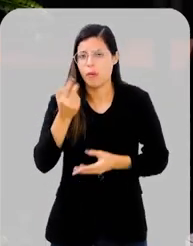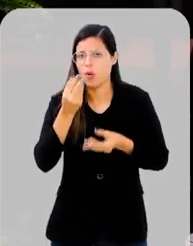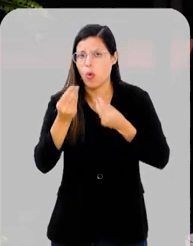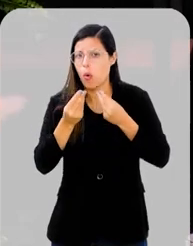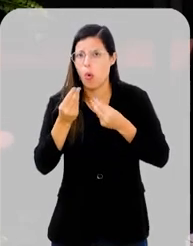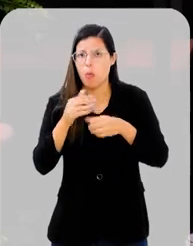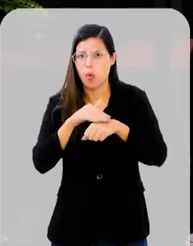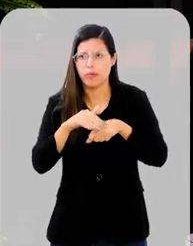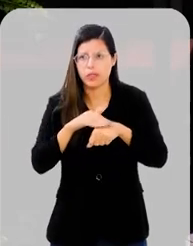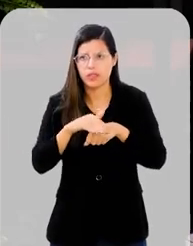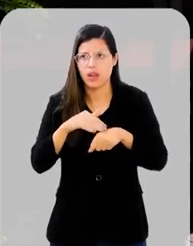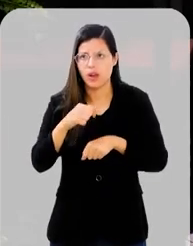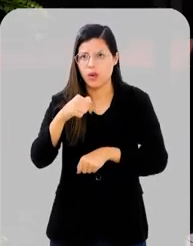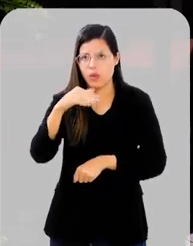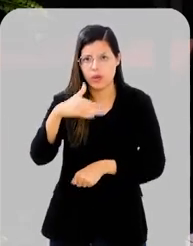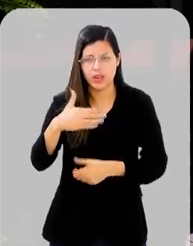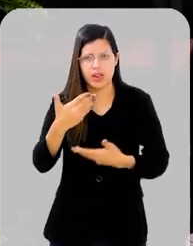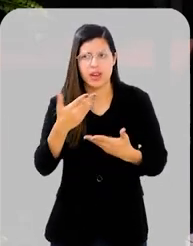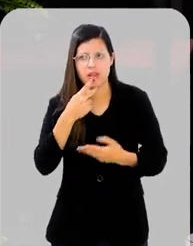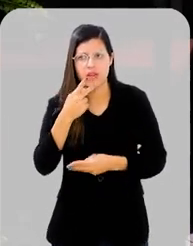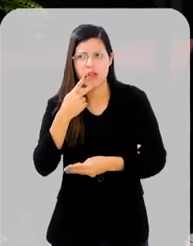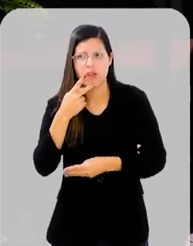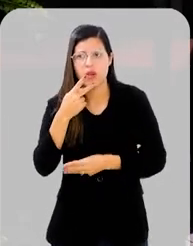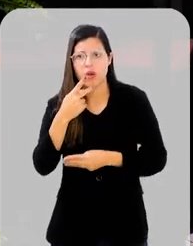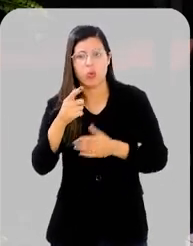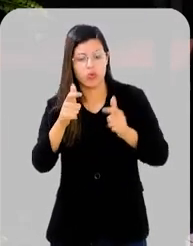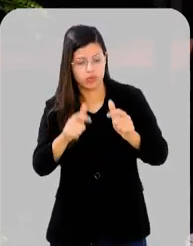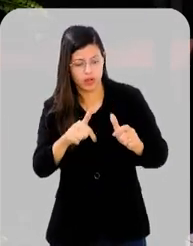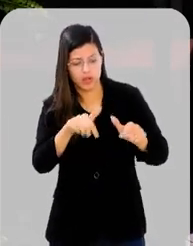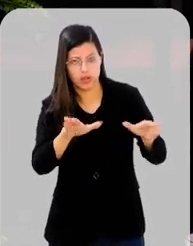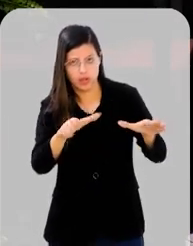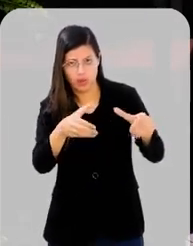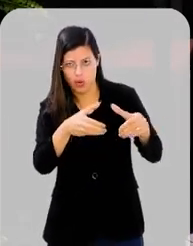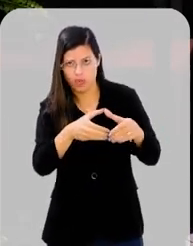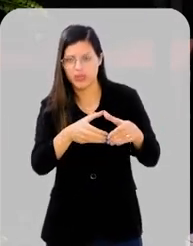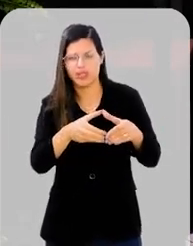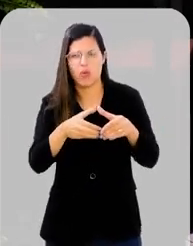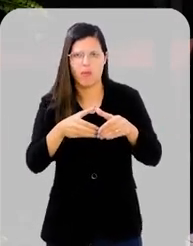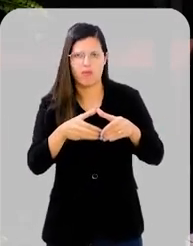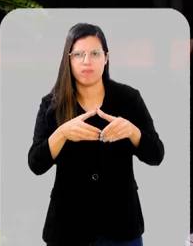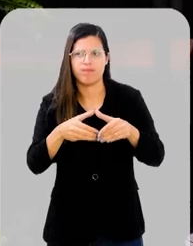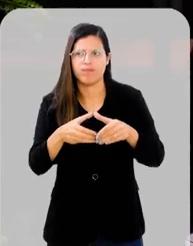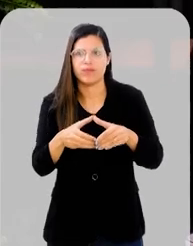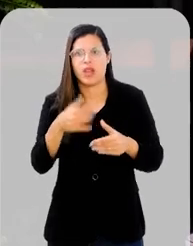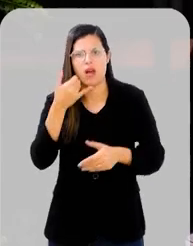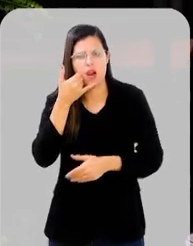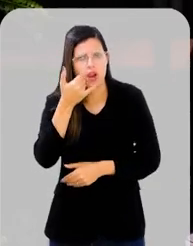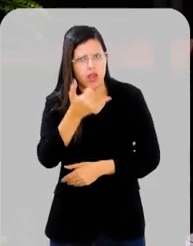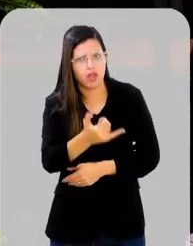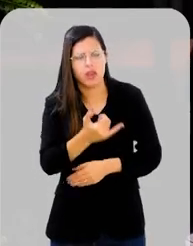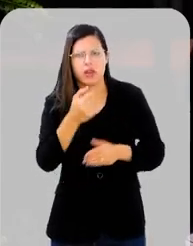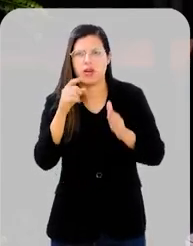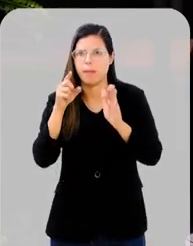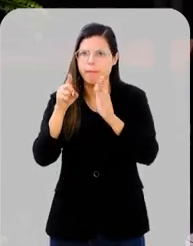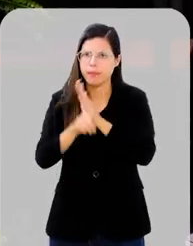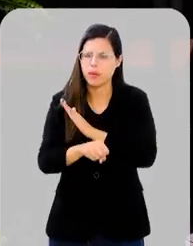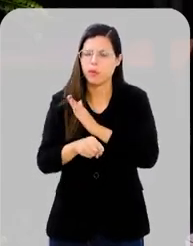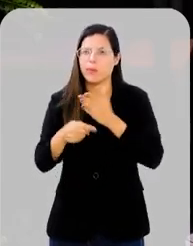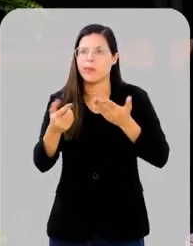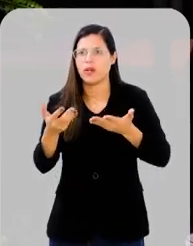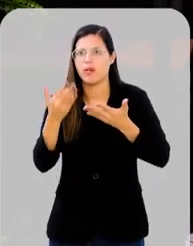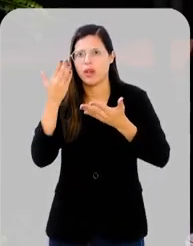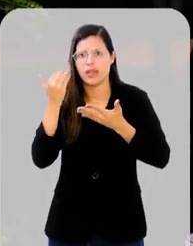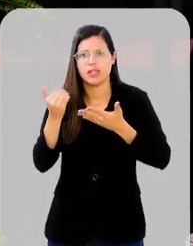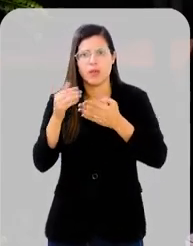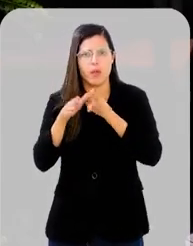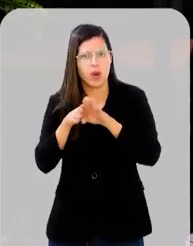sabe com quem conversar não sabe com quem falar e fal assim bom pois o seu lugar é aqui a comissão é o seu lugar então ela liga ela pergunta ela quer